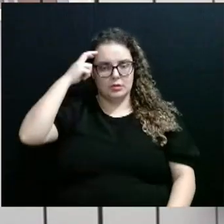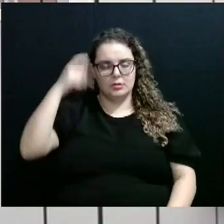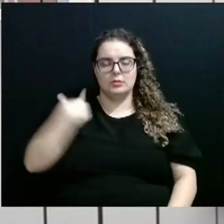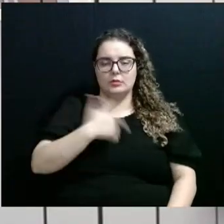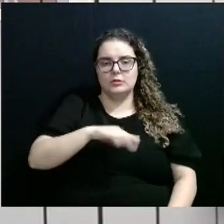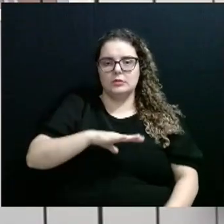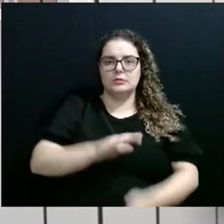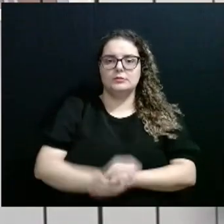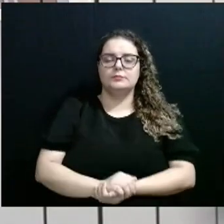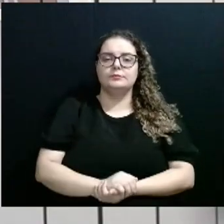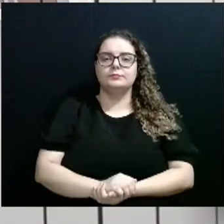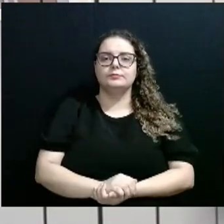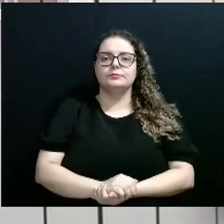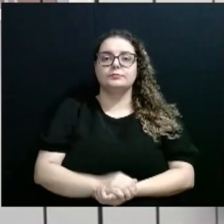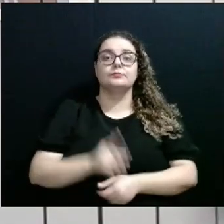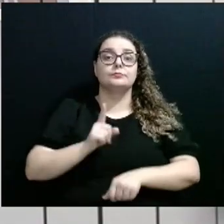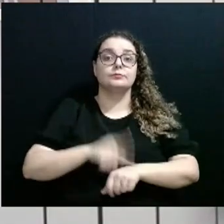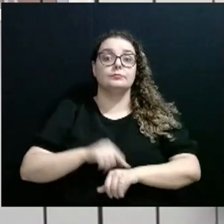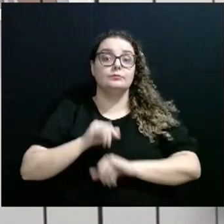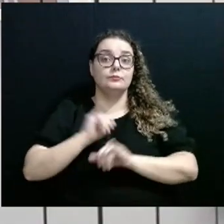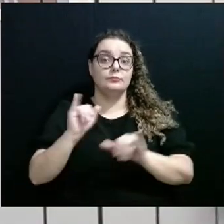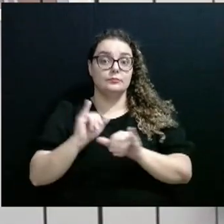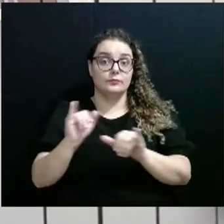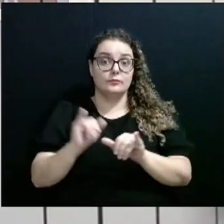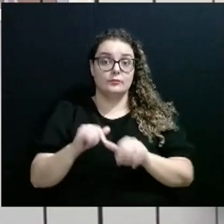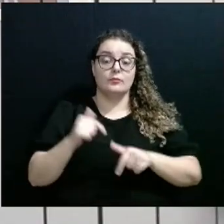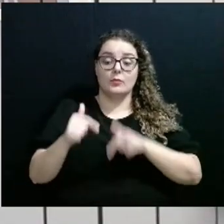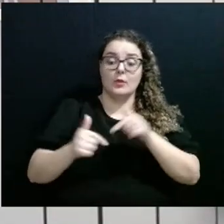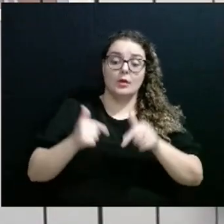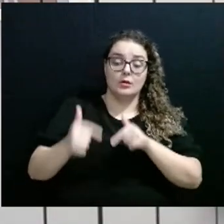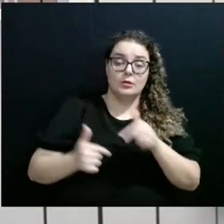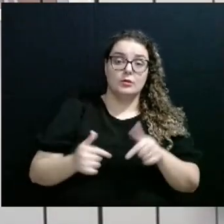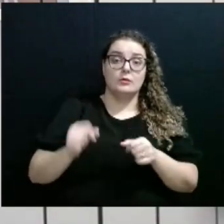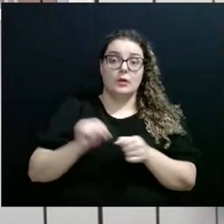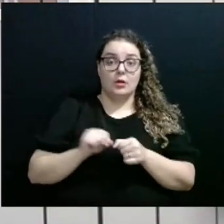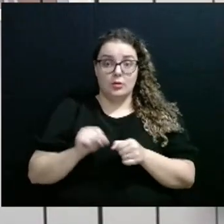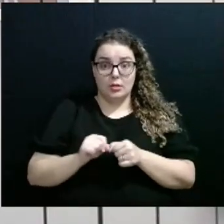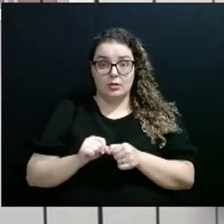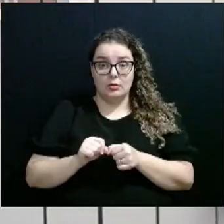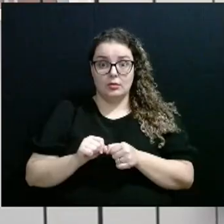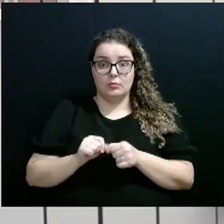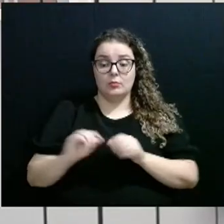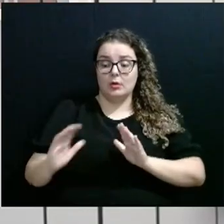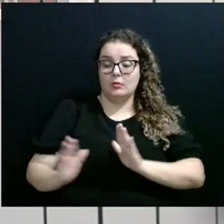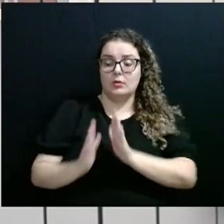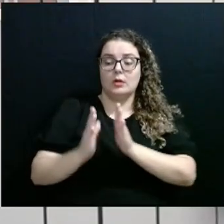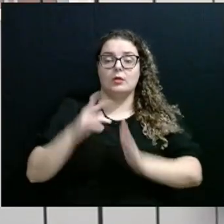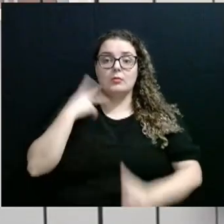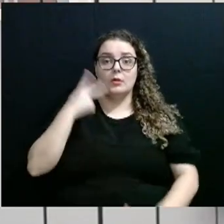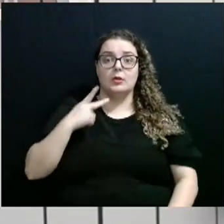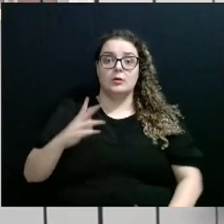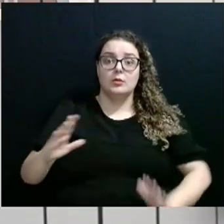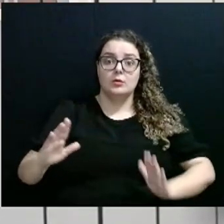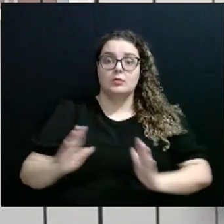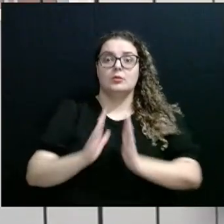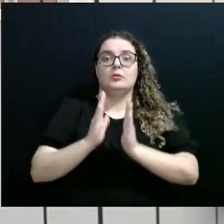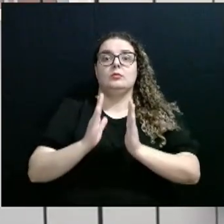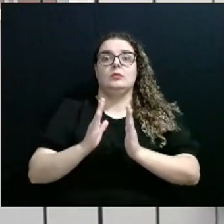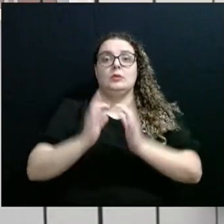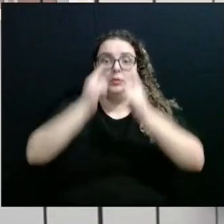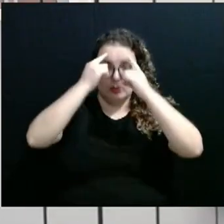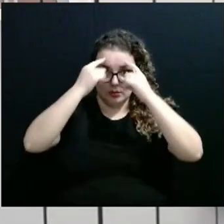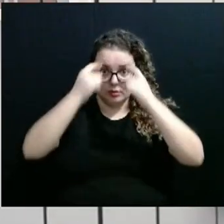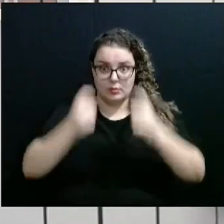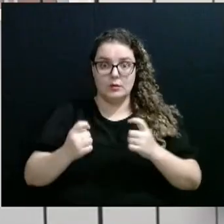Hora de conferirmos os trabalhos realizados pela Frente Parlamentar de Enfrentamento às Violências